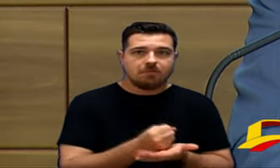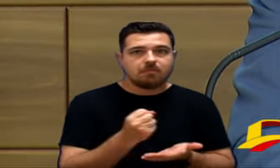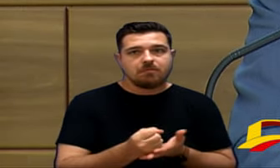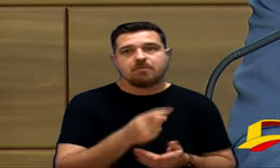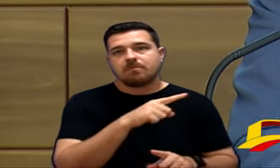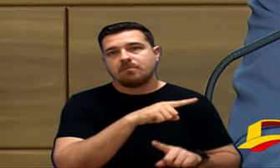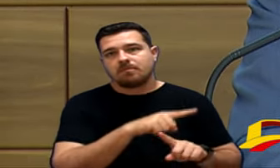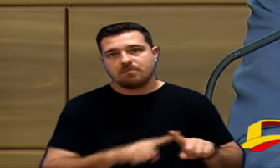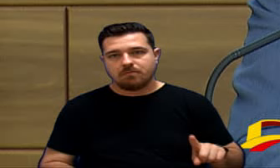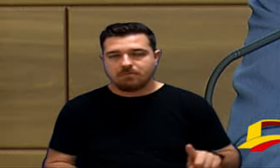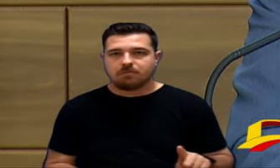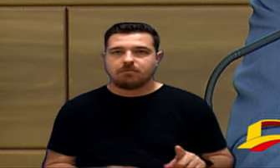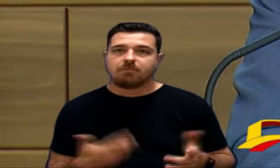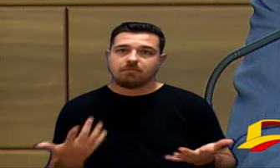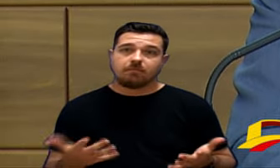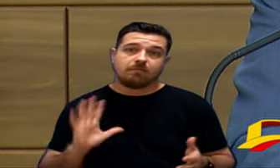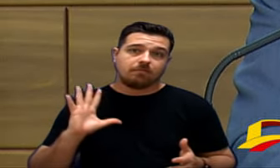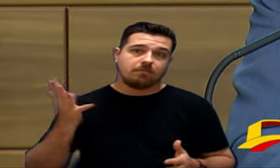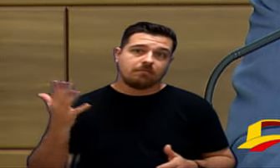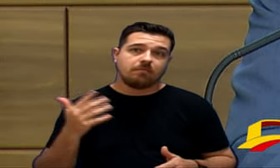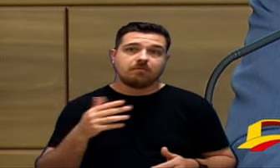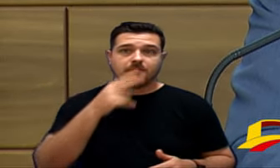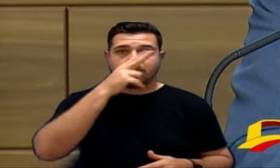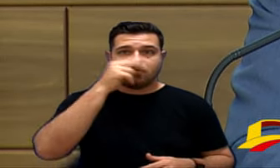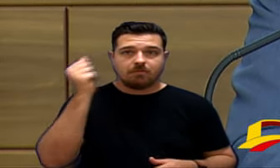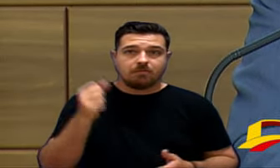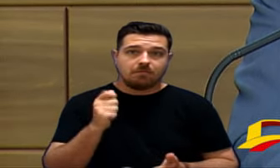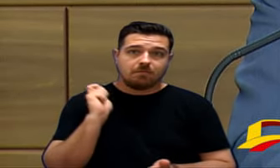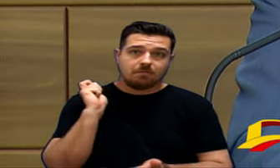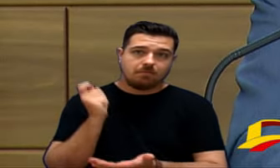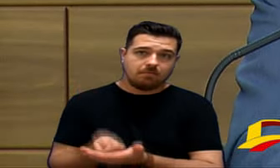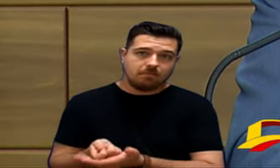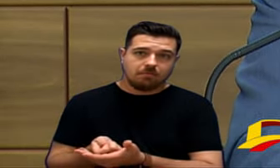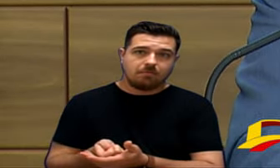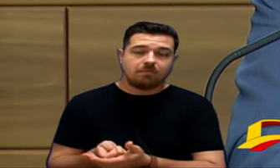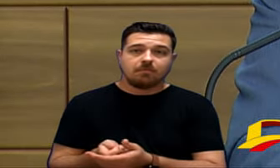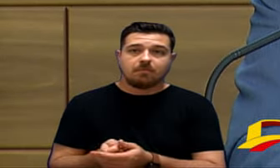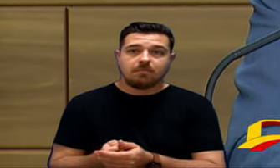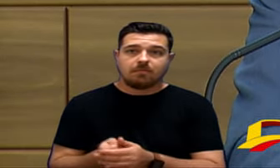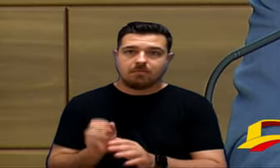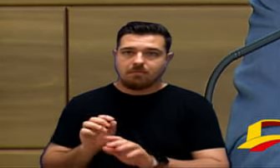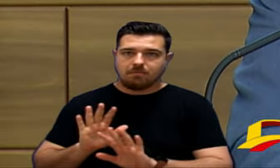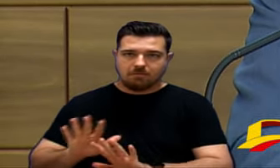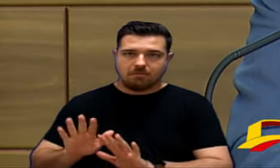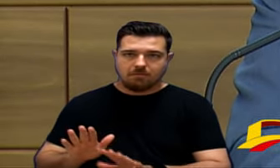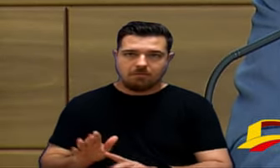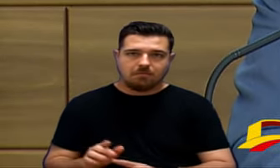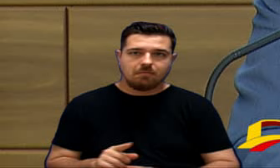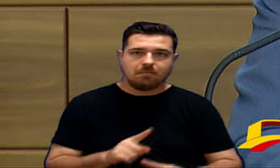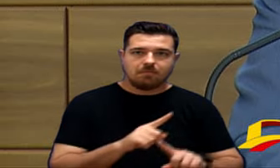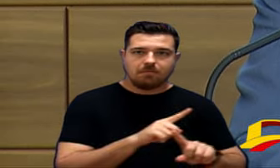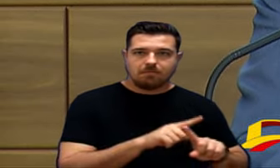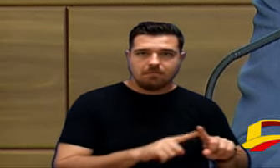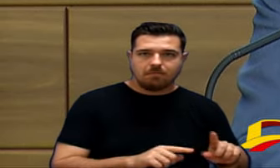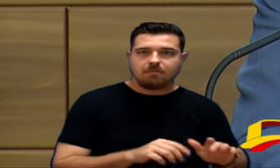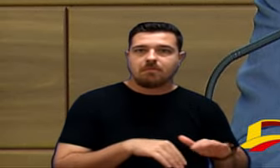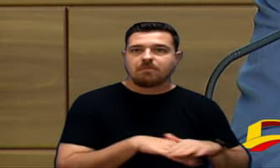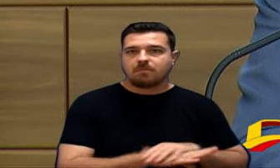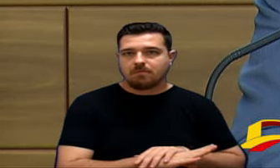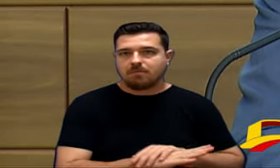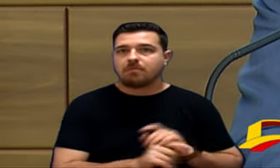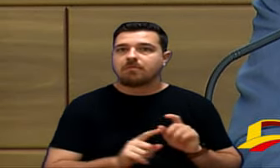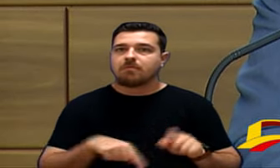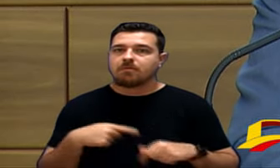os valores que eventualmente o município tenha que pagar para essa empresa esses valores são retidos e a gente tem depositado isso na justiça do